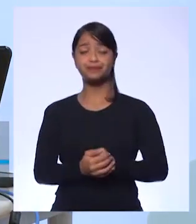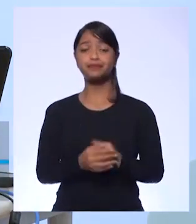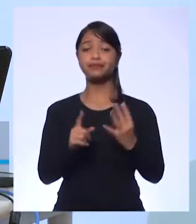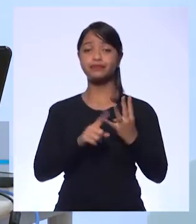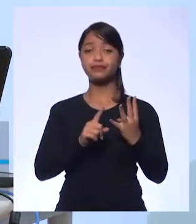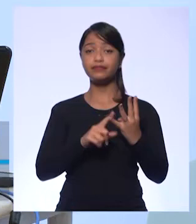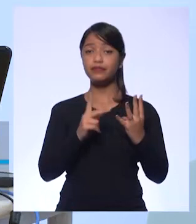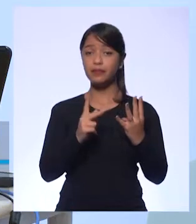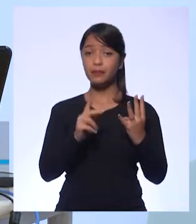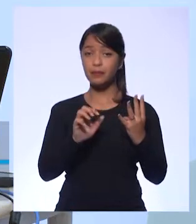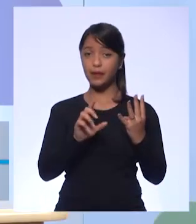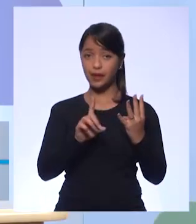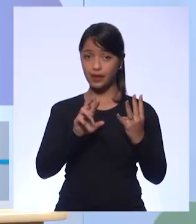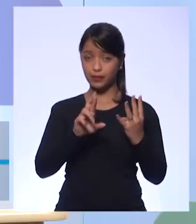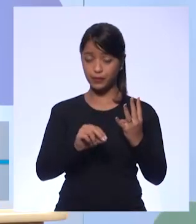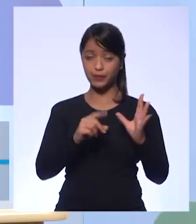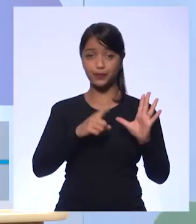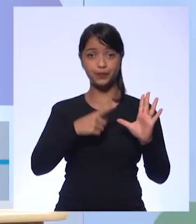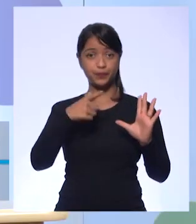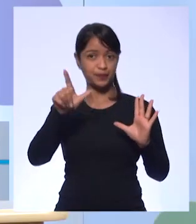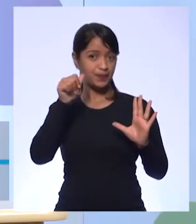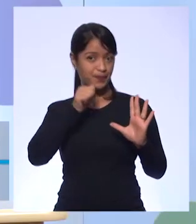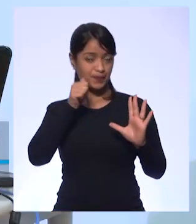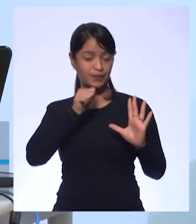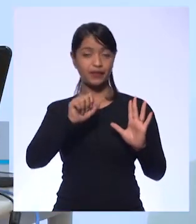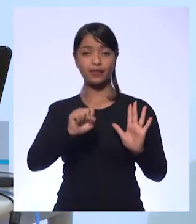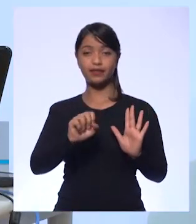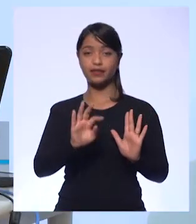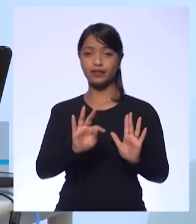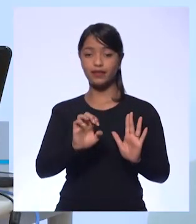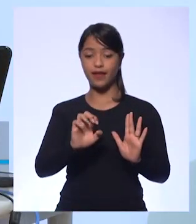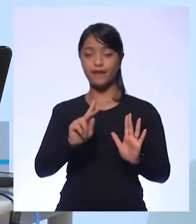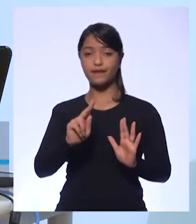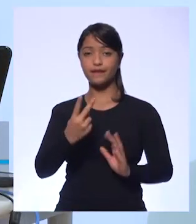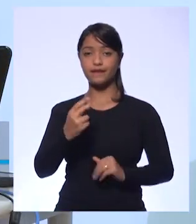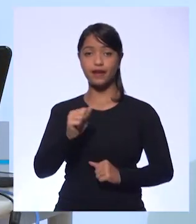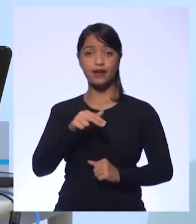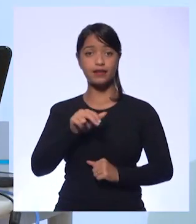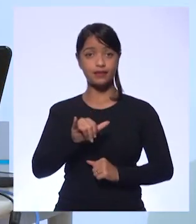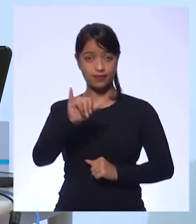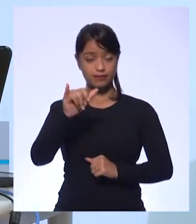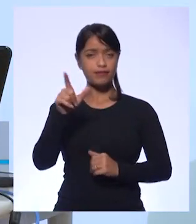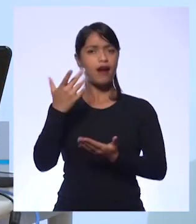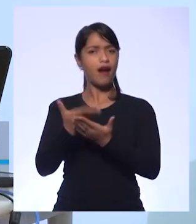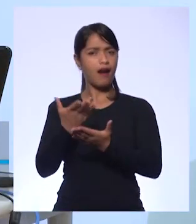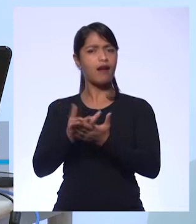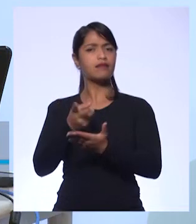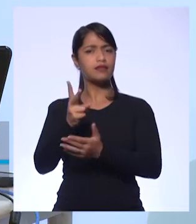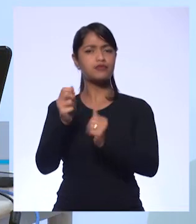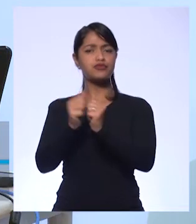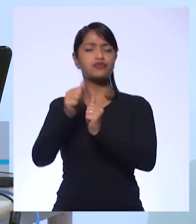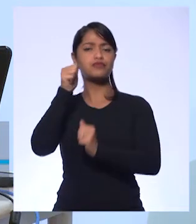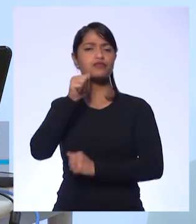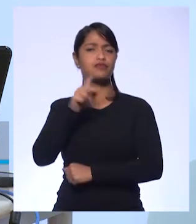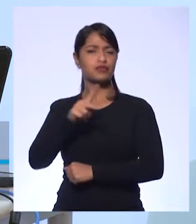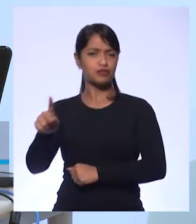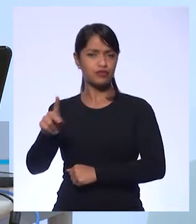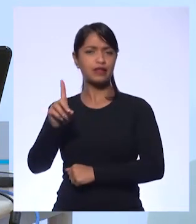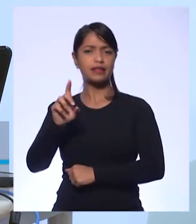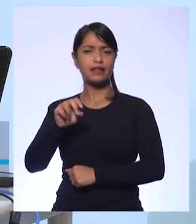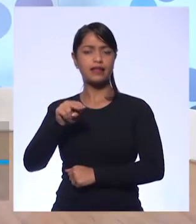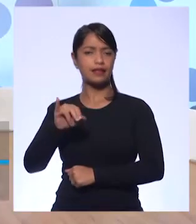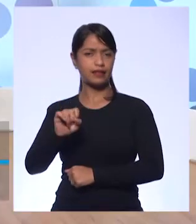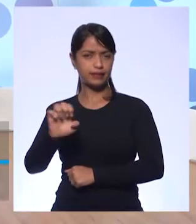da professora Denise, Isso. que sempre participam da aula. Giovanni, não sei se é Bilac ou Balac dos